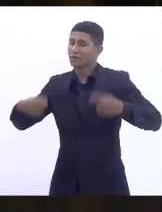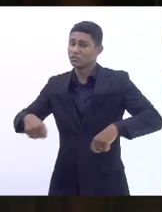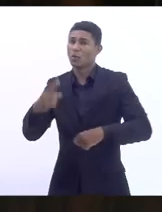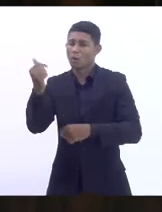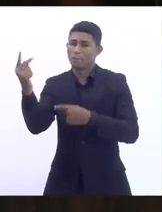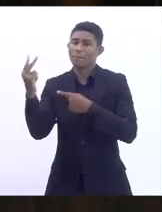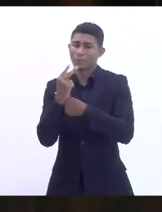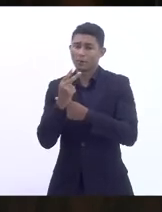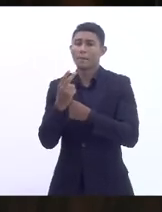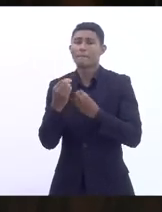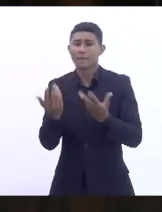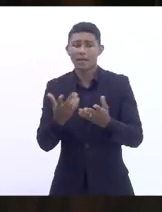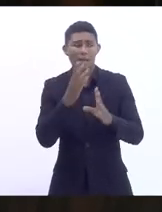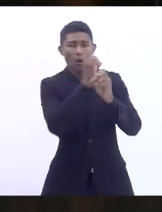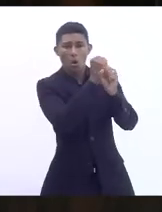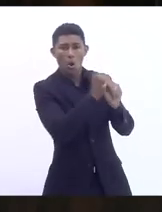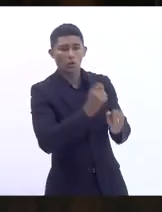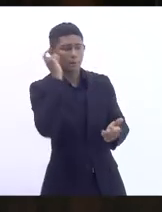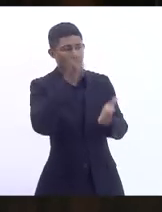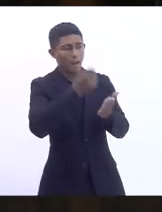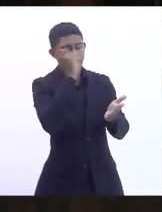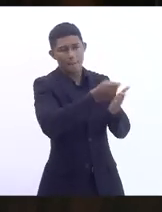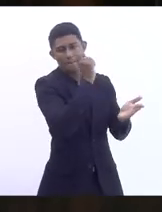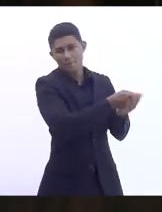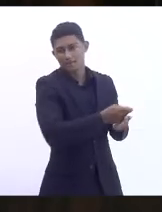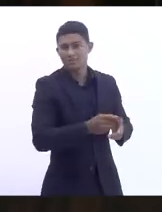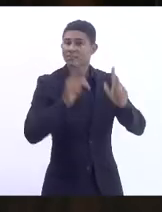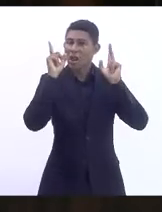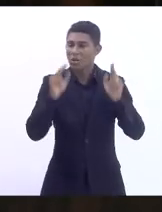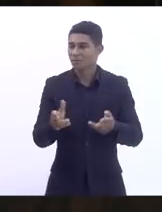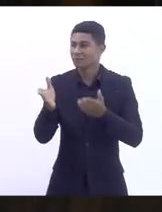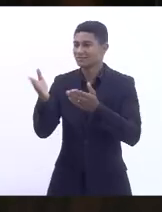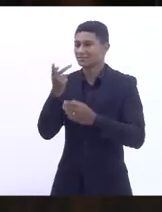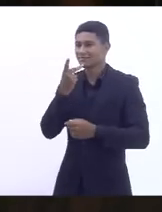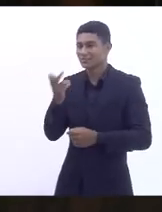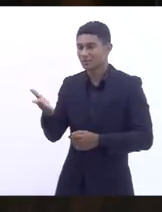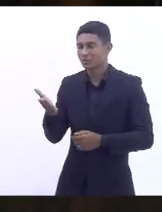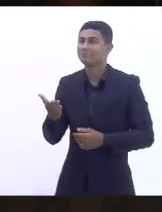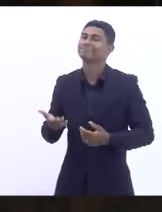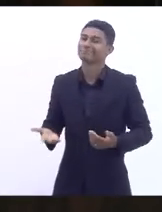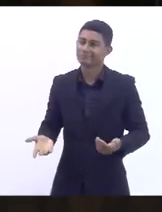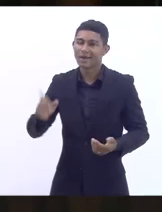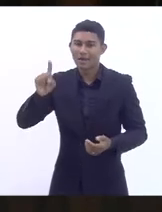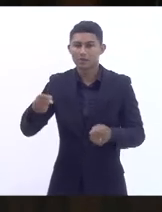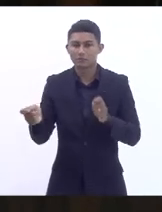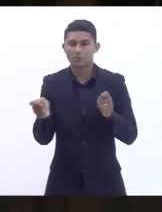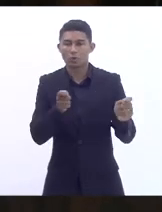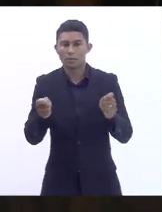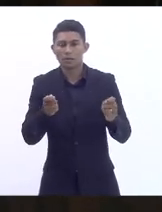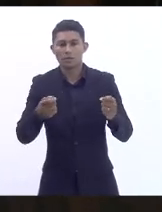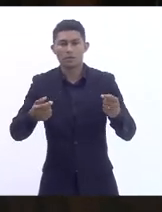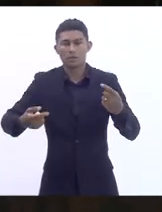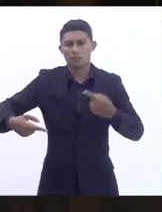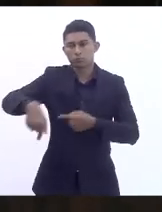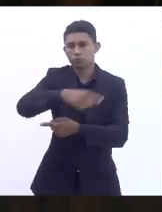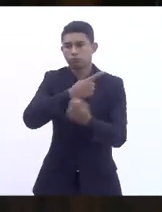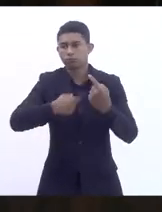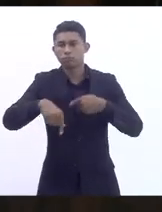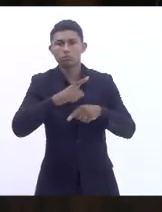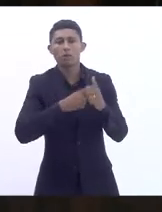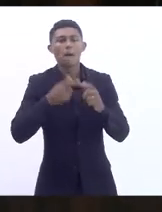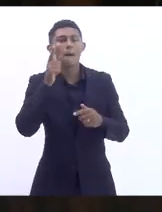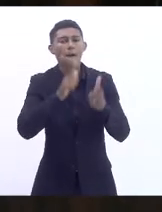Quem não já precisou? Como Vossa Excelência colocou, faz girar a economia, porque a pessoa, no